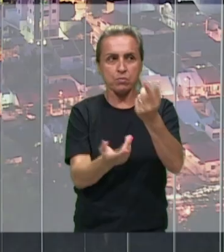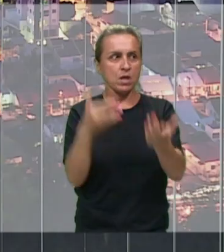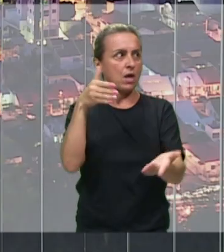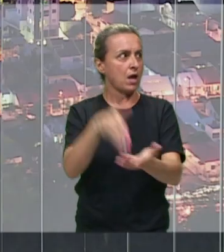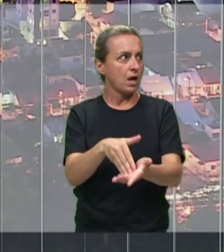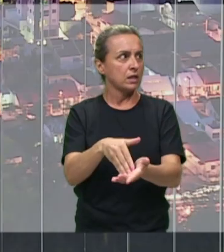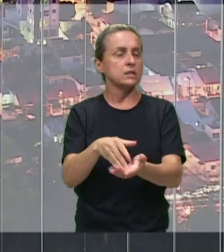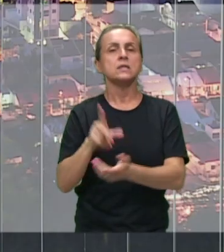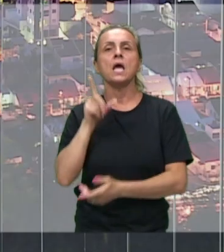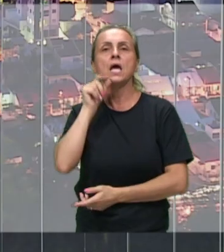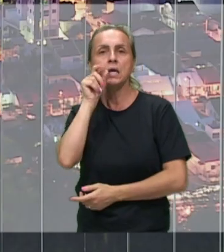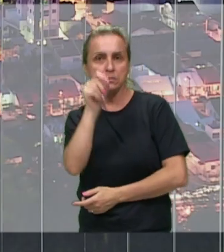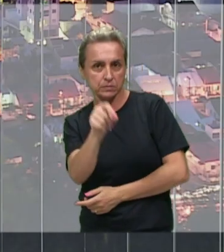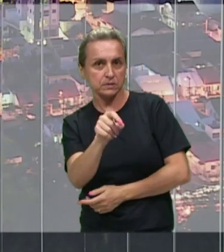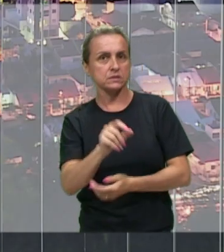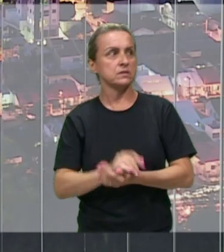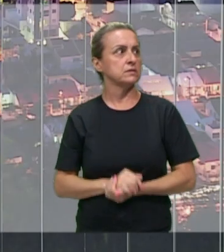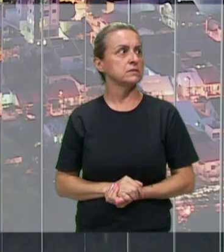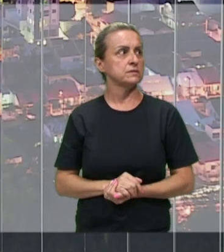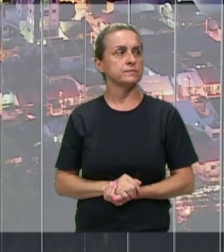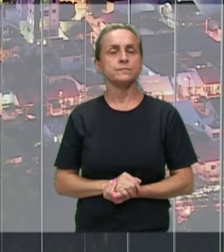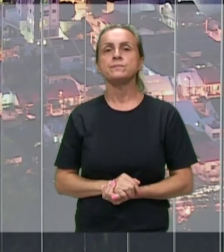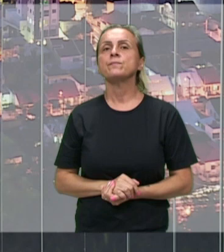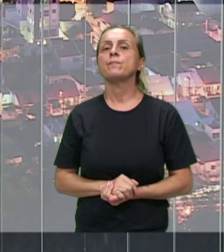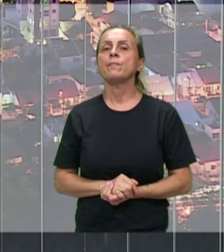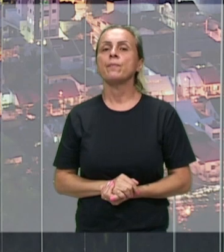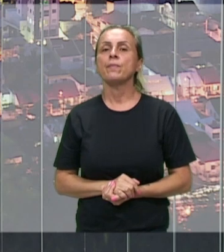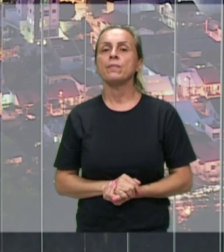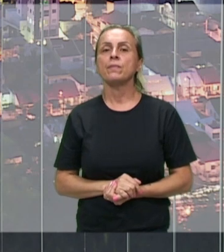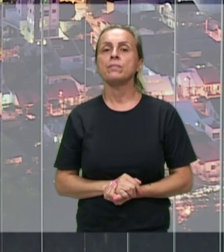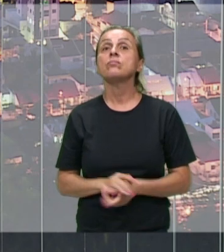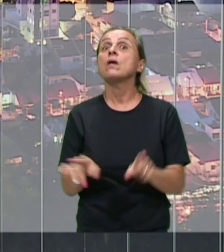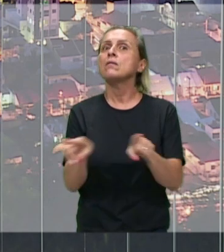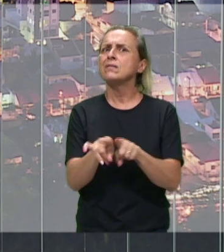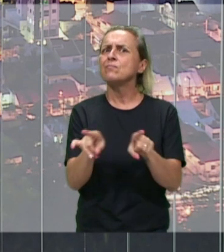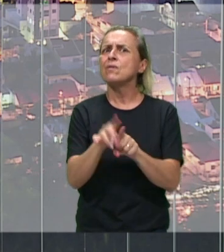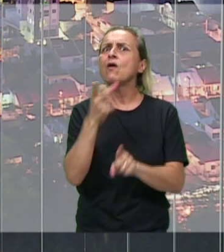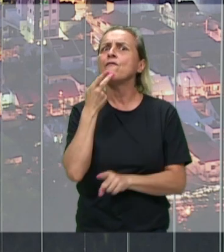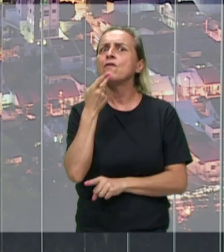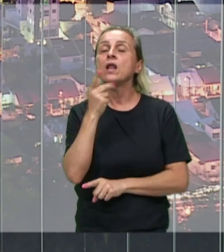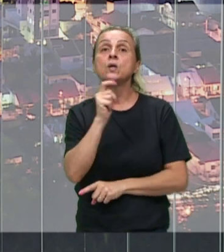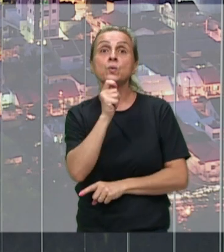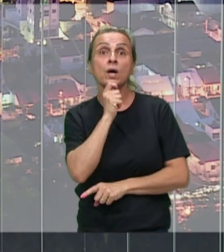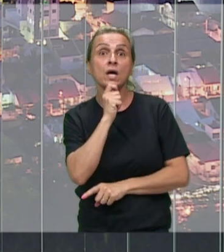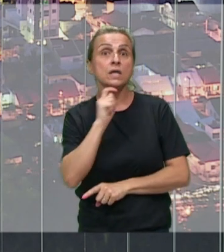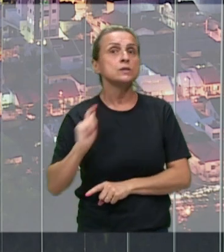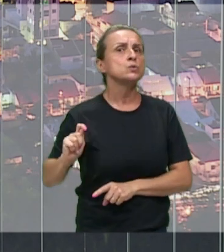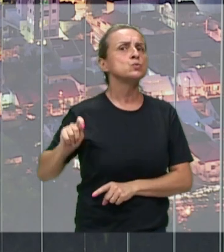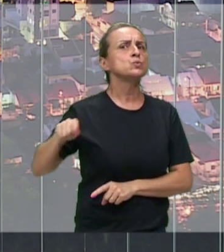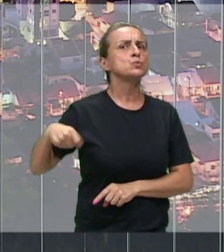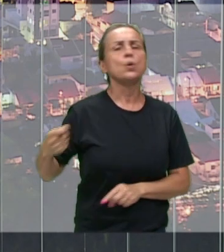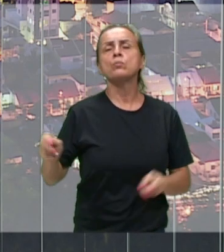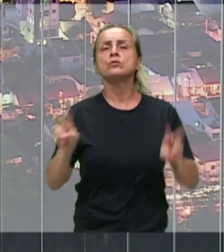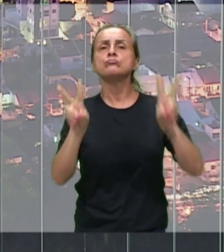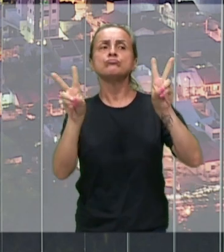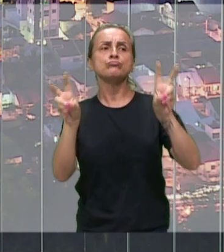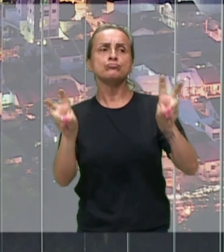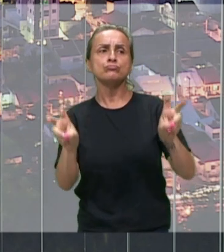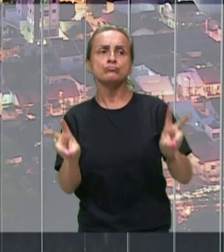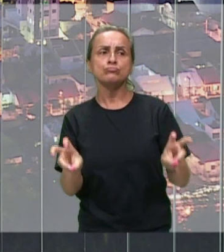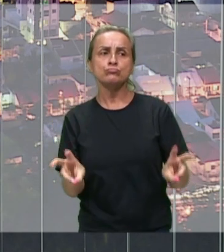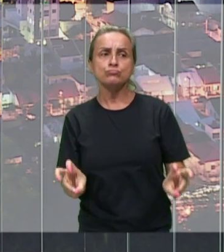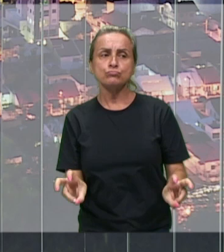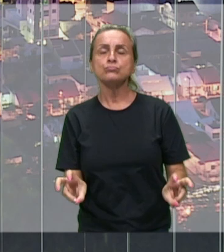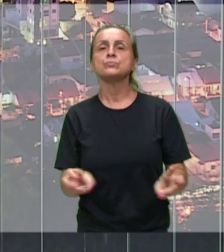assim, ainda falando um pouquinho a respeito da tua condução, dessa nova condução, antes da gente entrar em temas mais